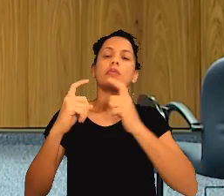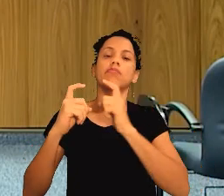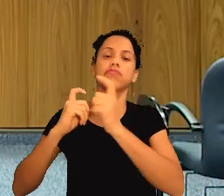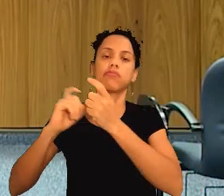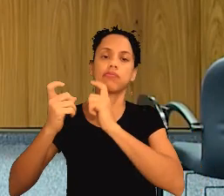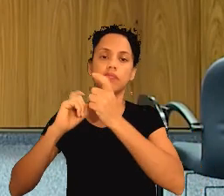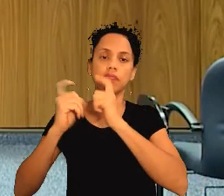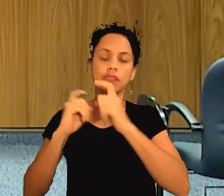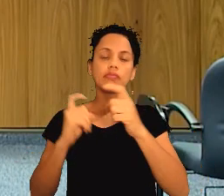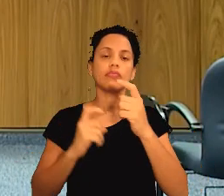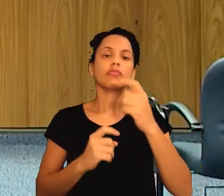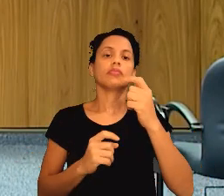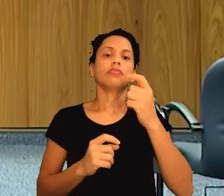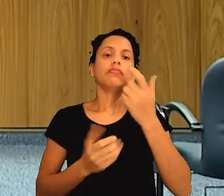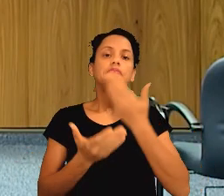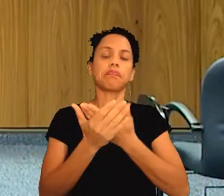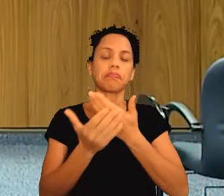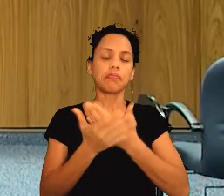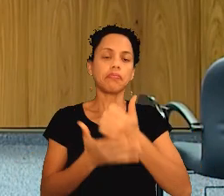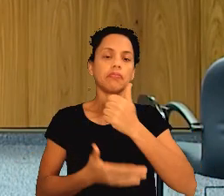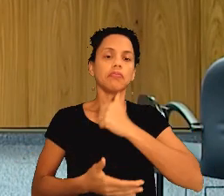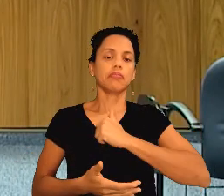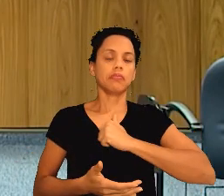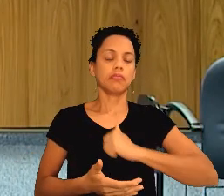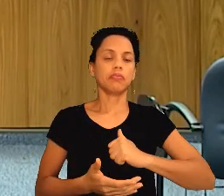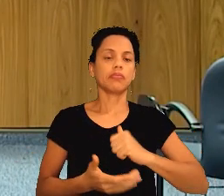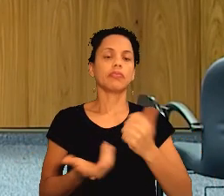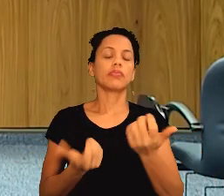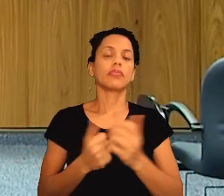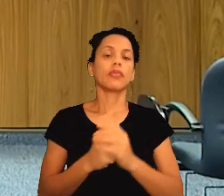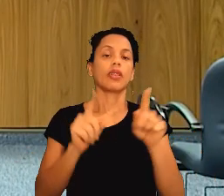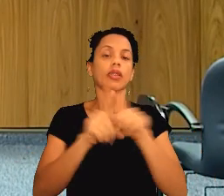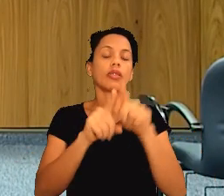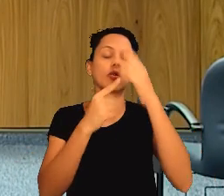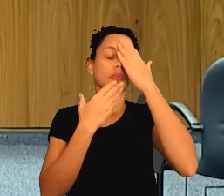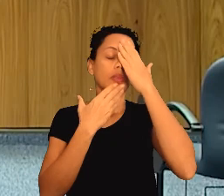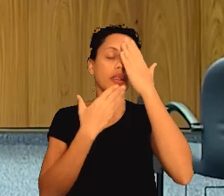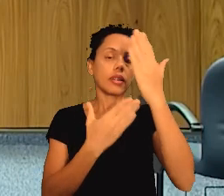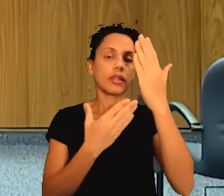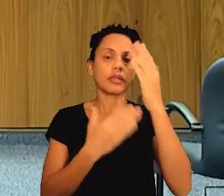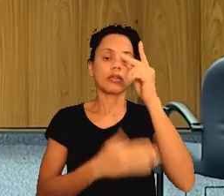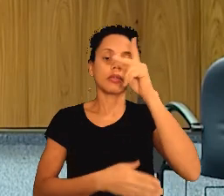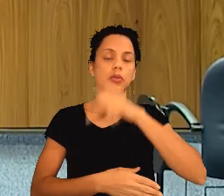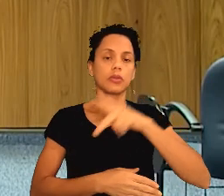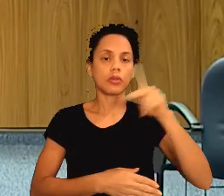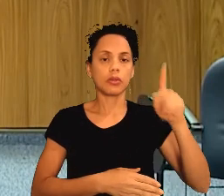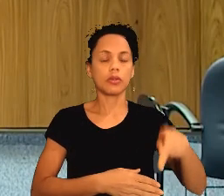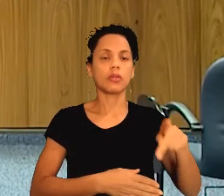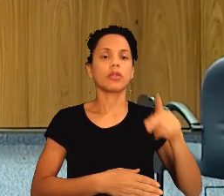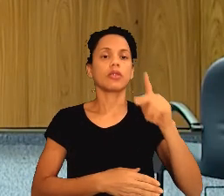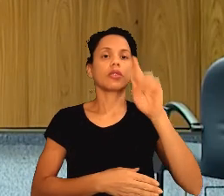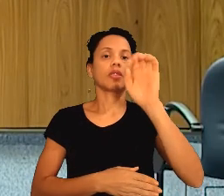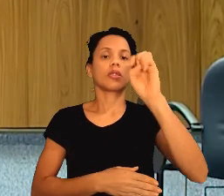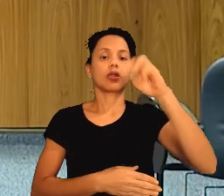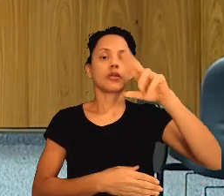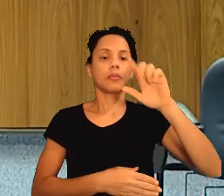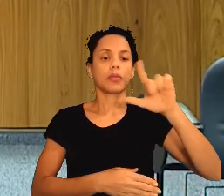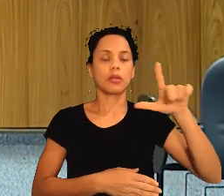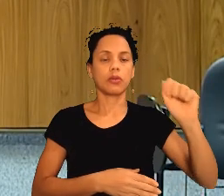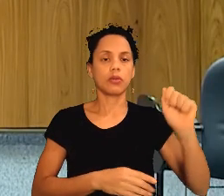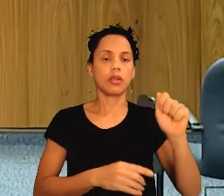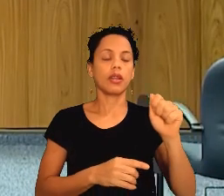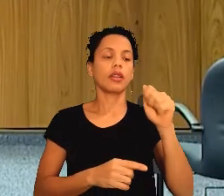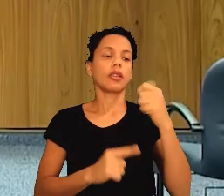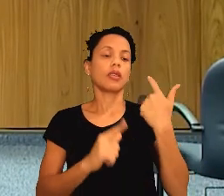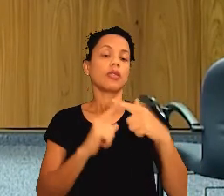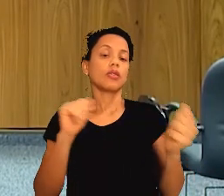acontecendo com as terras indígenas e com os direitos dos povos indígenas hoje. E agradecer também à professora Manuela Carneiro da Cunha